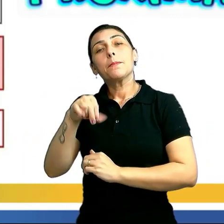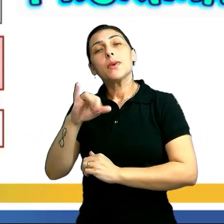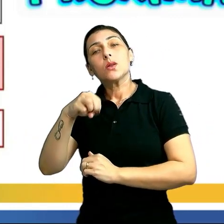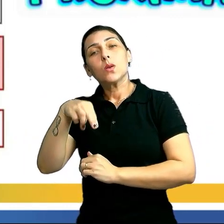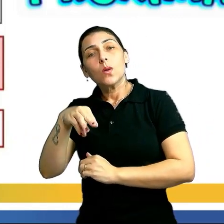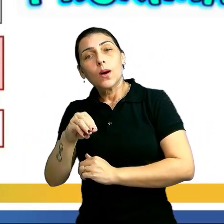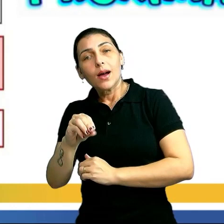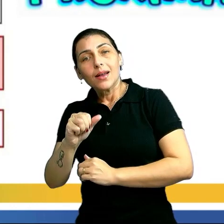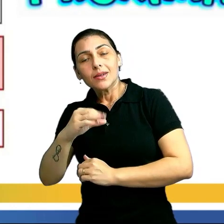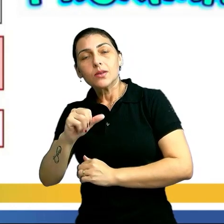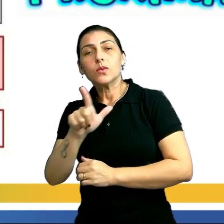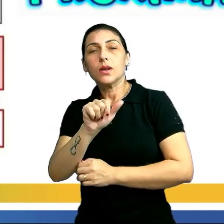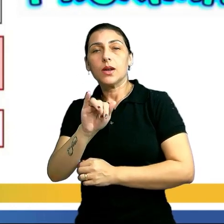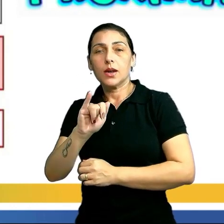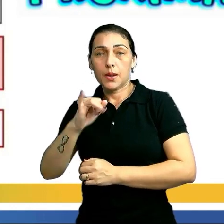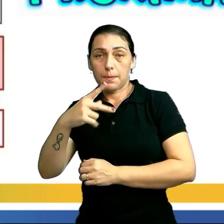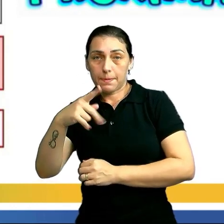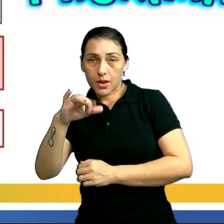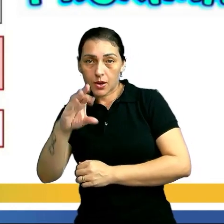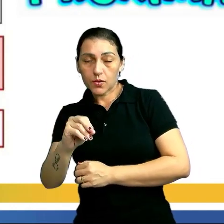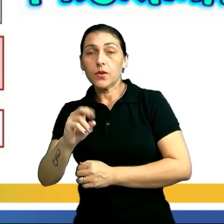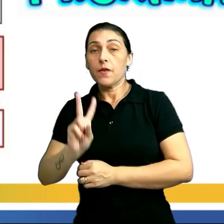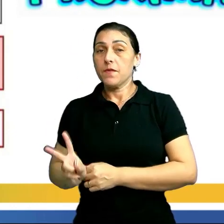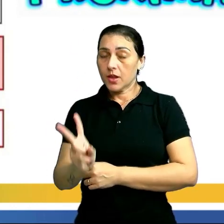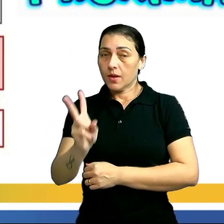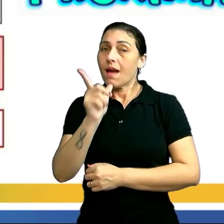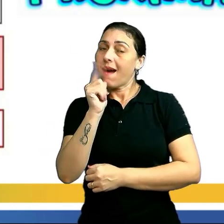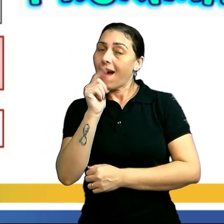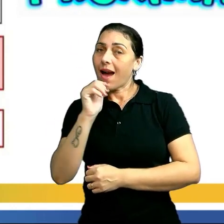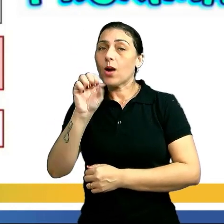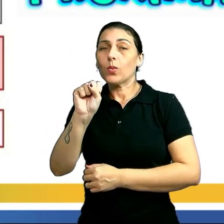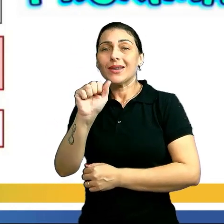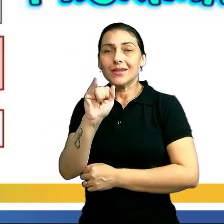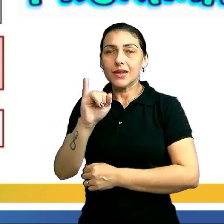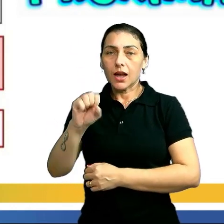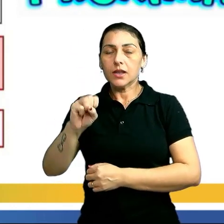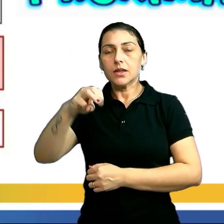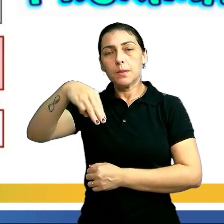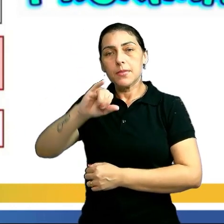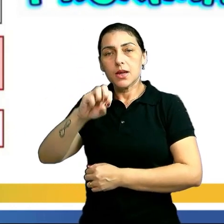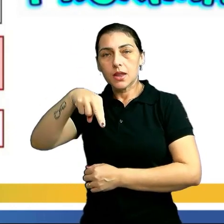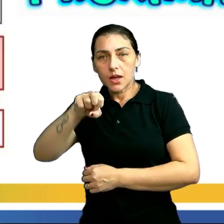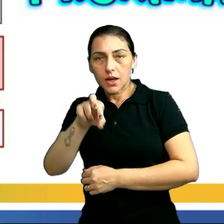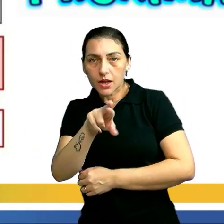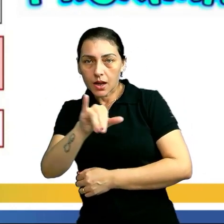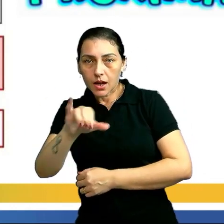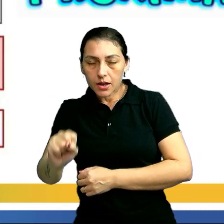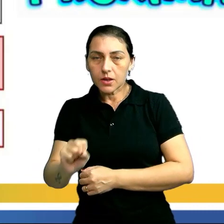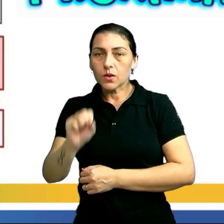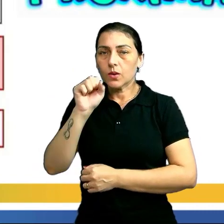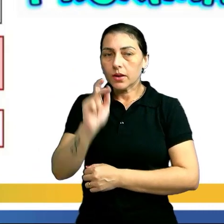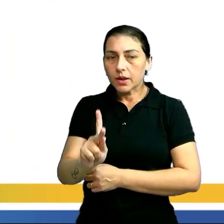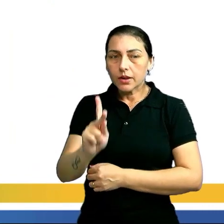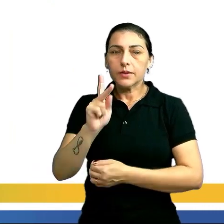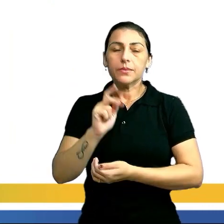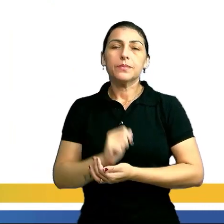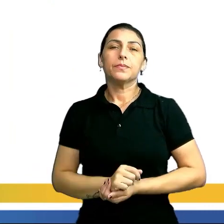lipídios, vitaminas, água e sais minerais. Não esqueçam desses dois. Ok? Eu vou logo para a